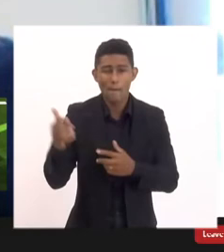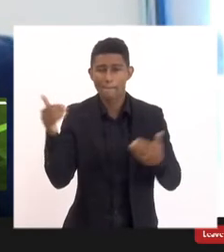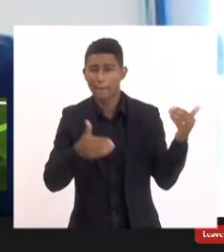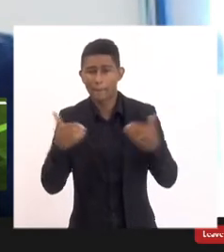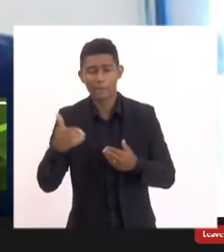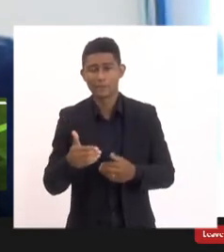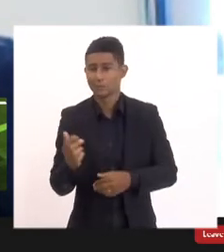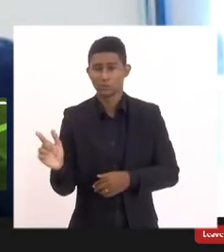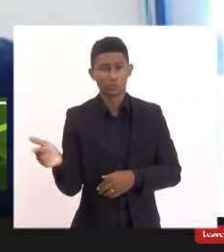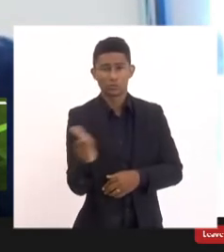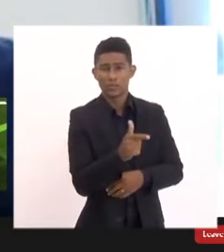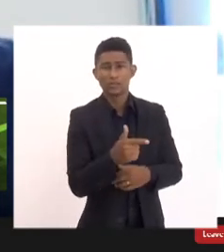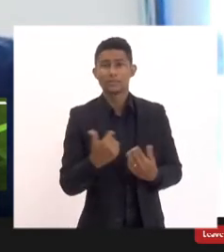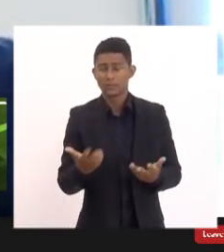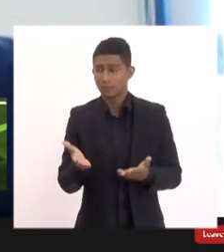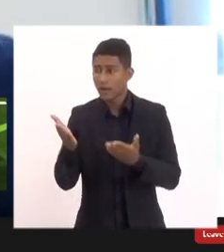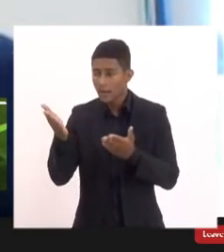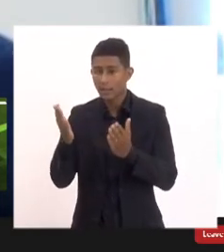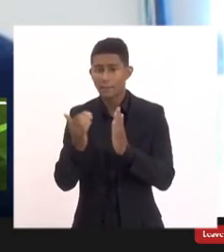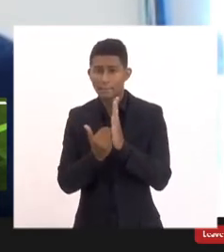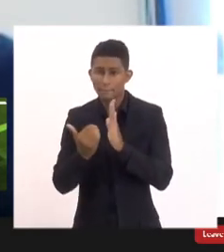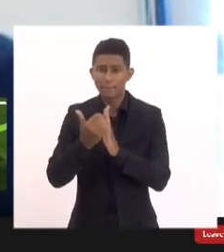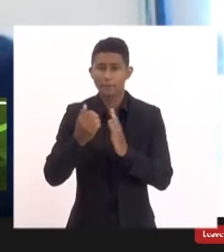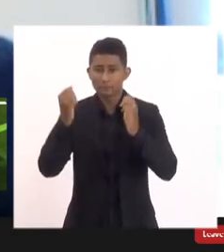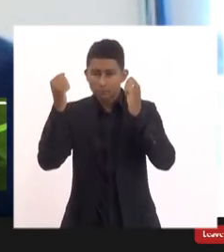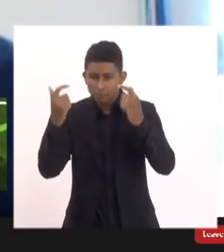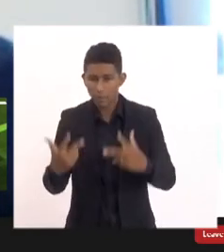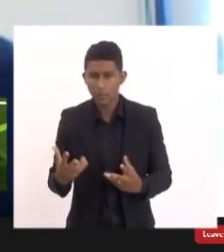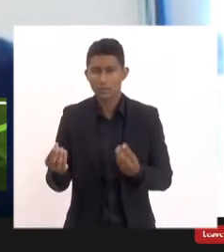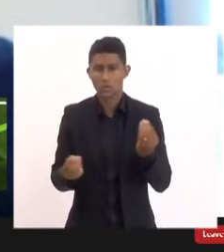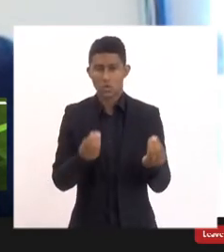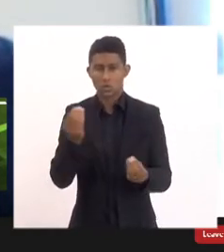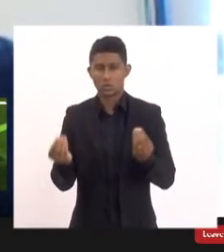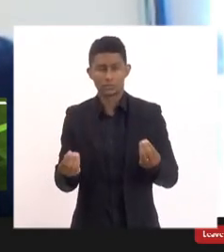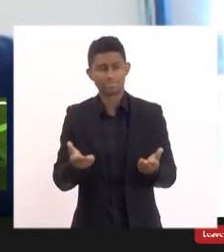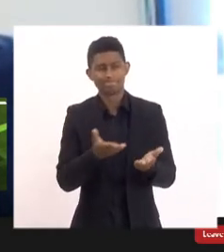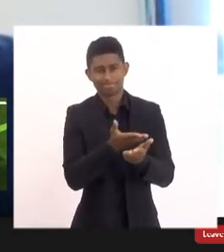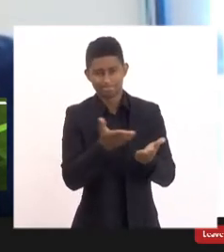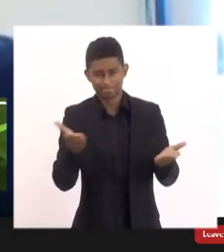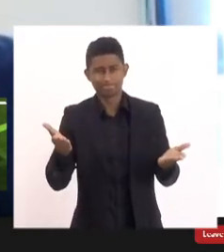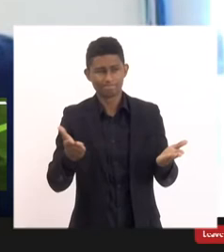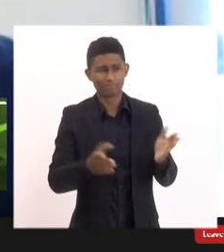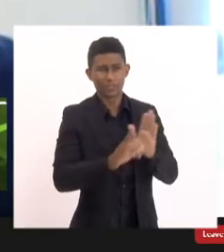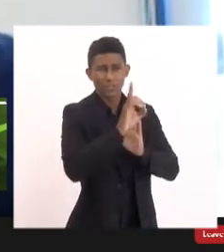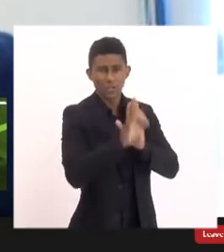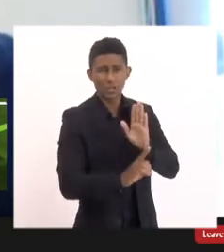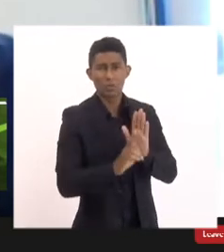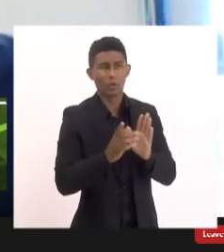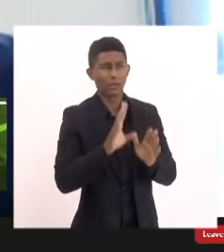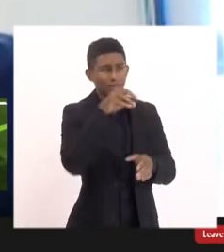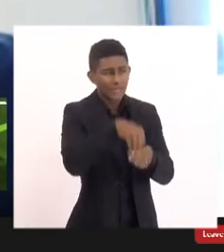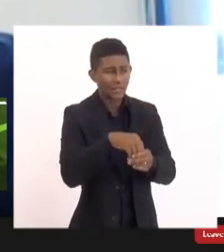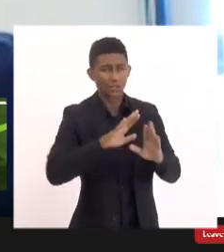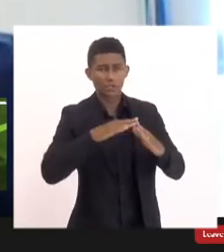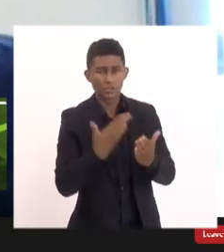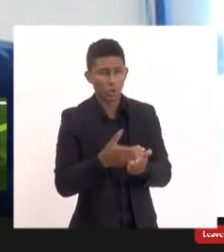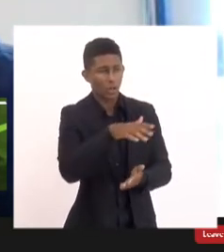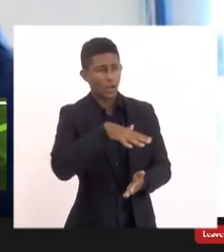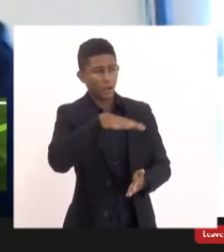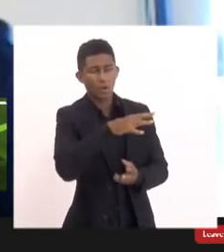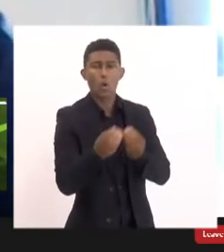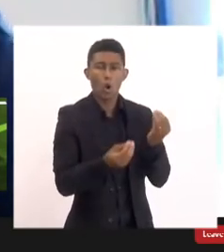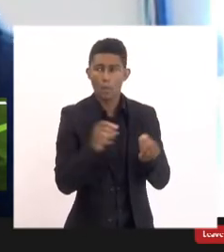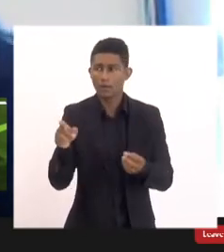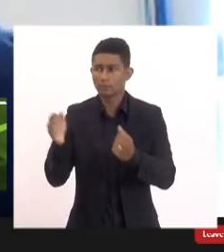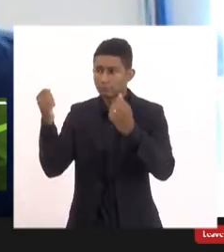ter também essa visão de como está, né, o processo no ambiente escolar. Obrigado, Tereza. Bom dia.